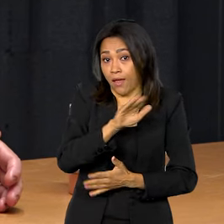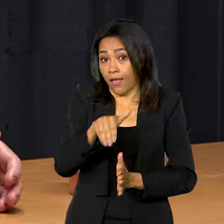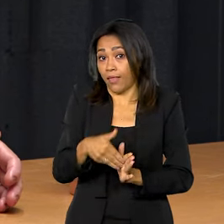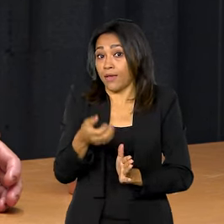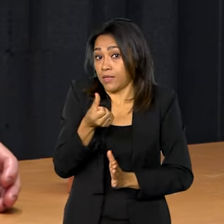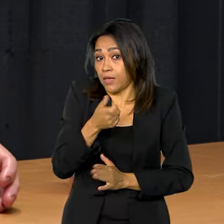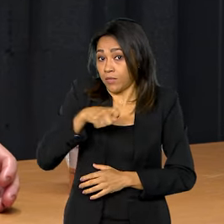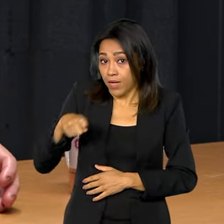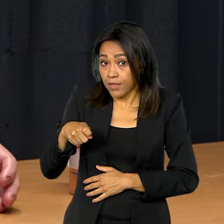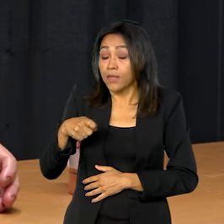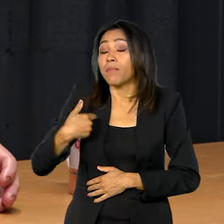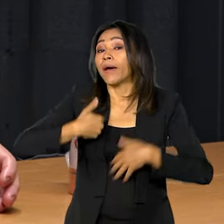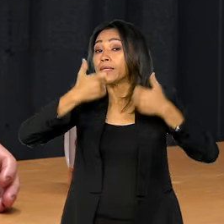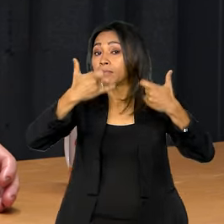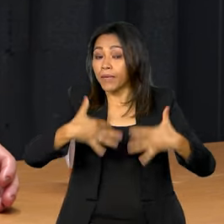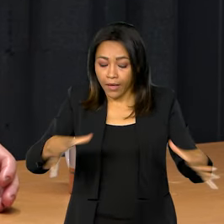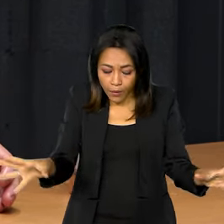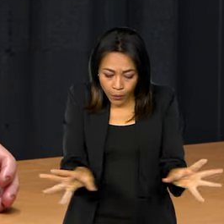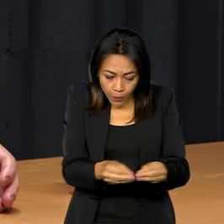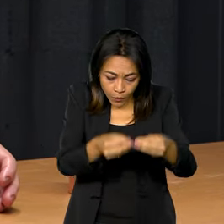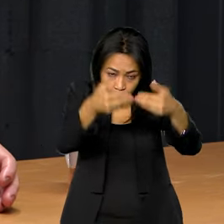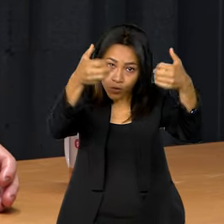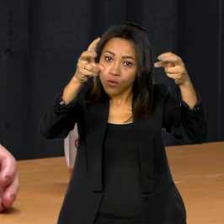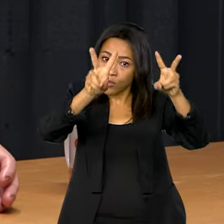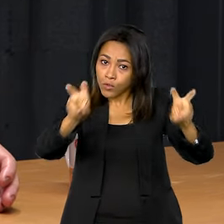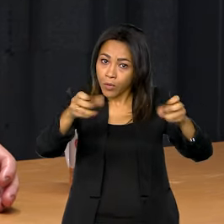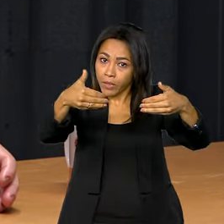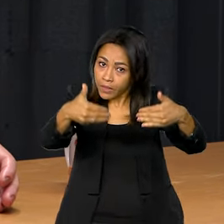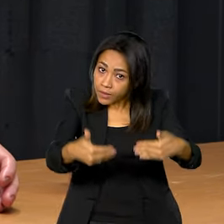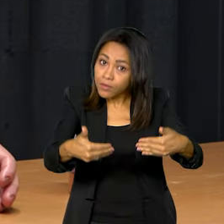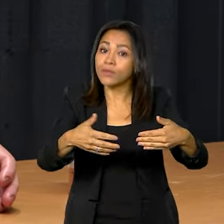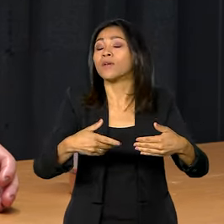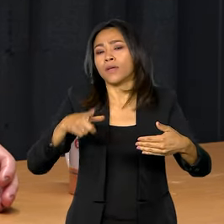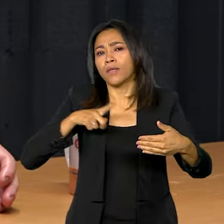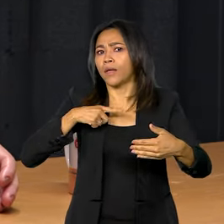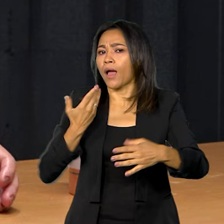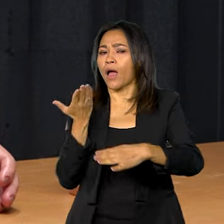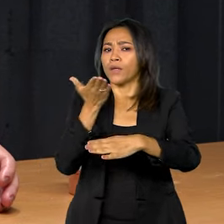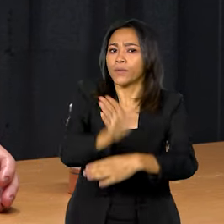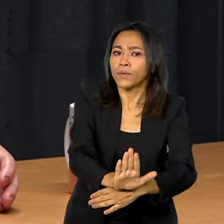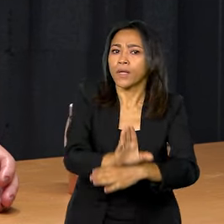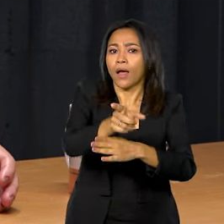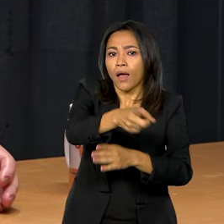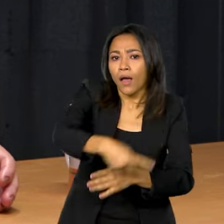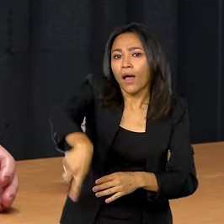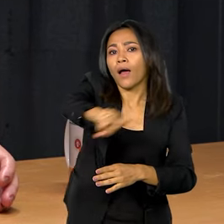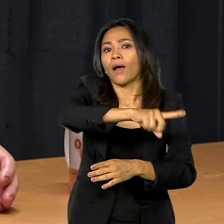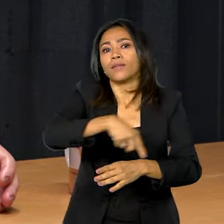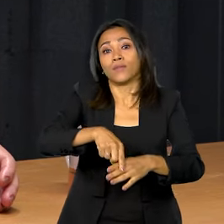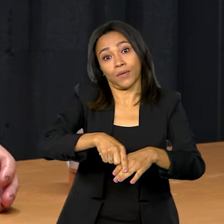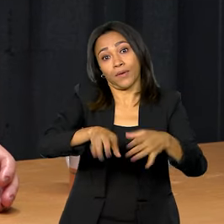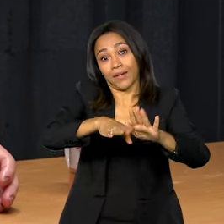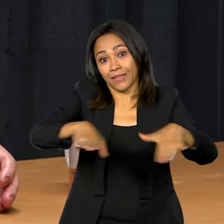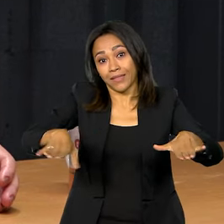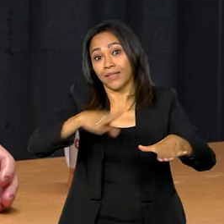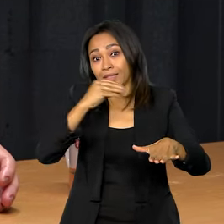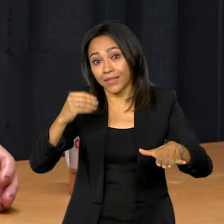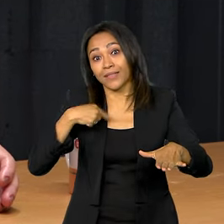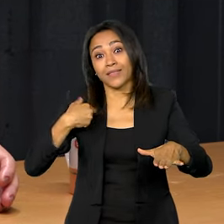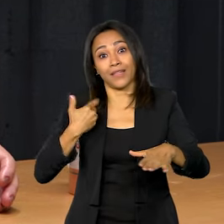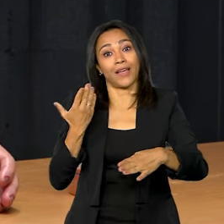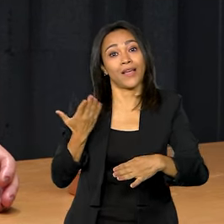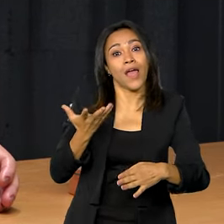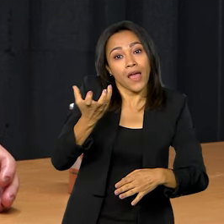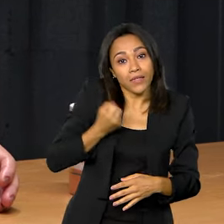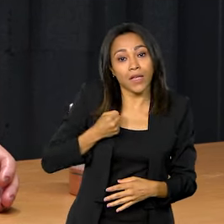6 meses para falar sobre estes benefícios que t contribuído positiv ente na vida do público atendido pelo